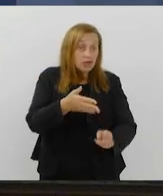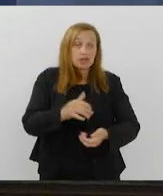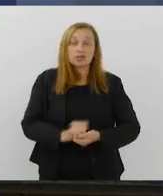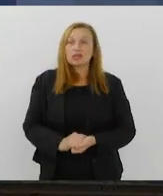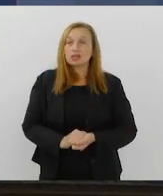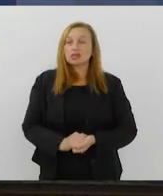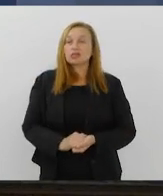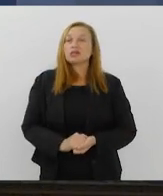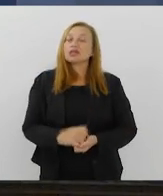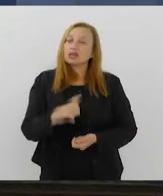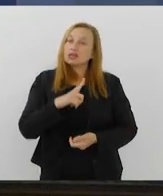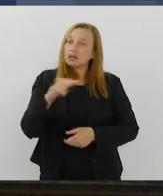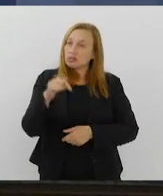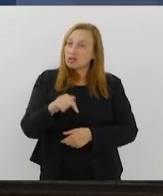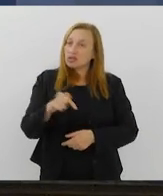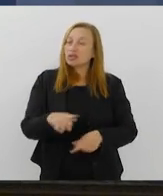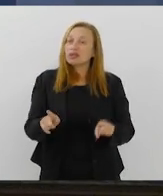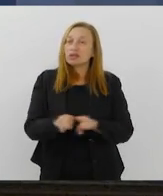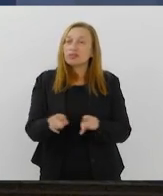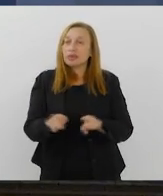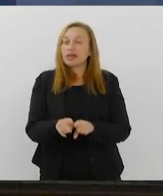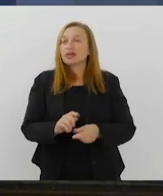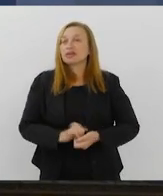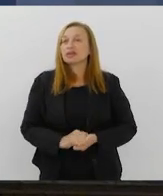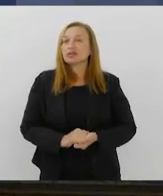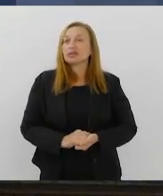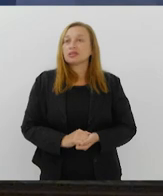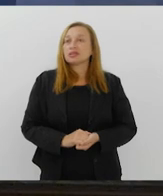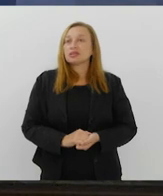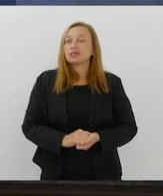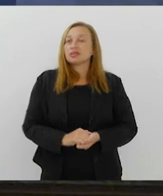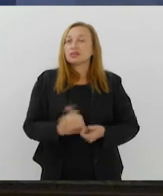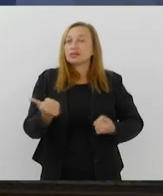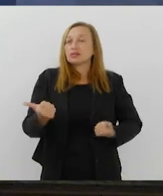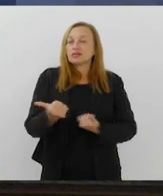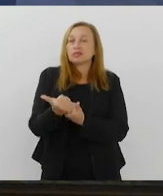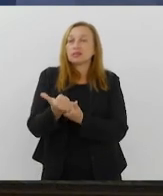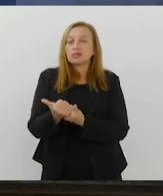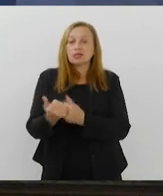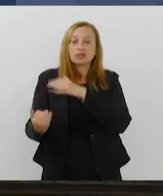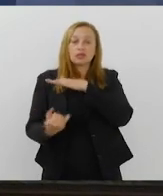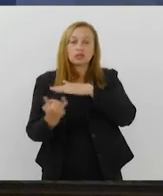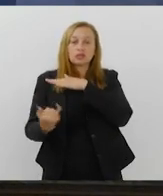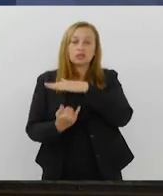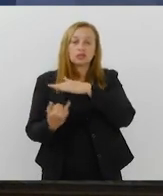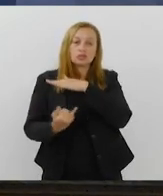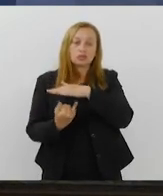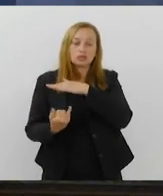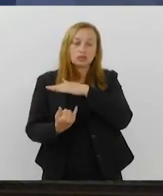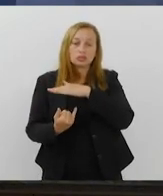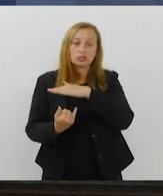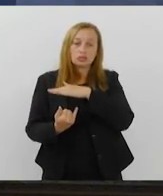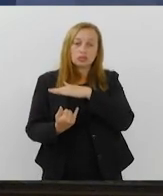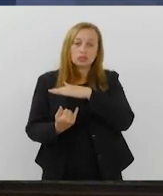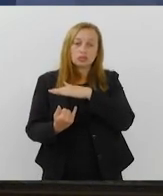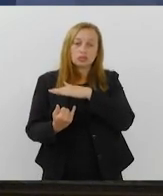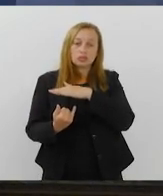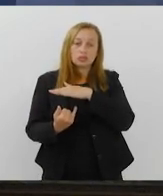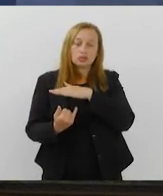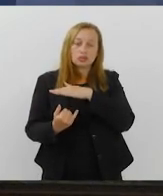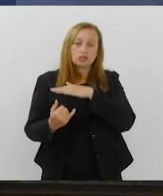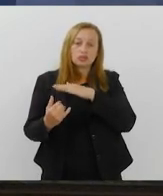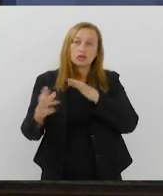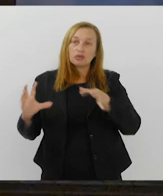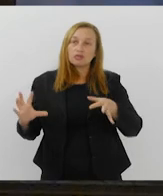nós temos aqui. E também colaboradores do Instituto Mitsui Maeda, vinculado ao governo do